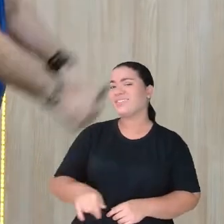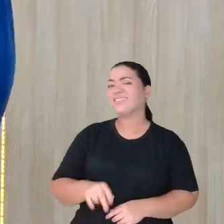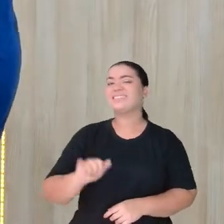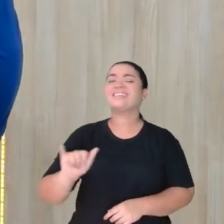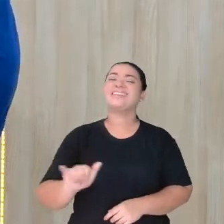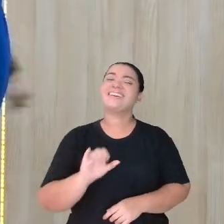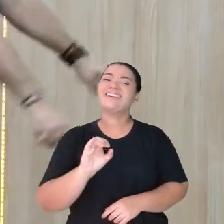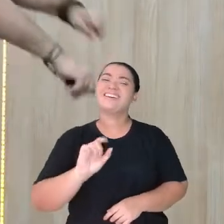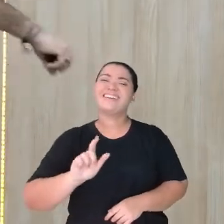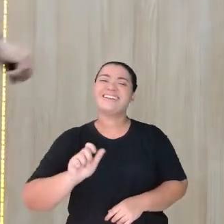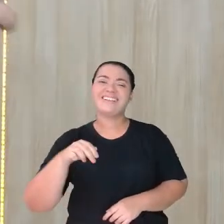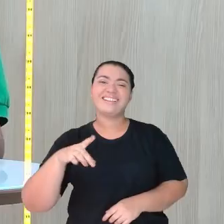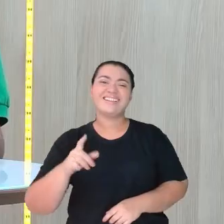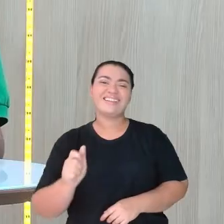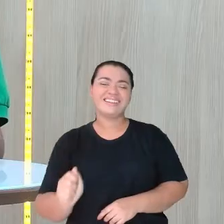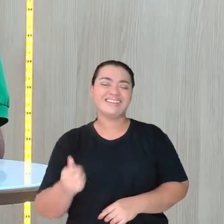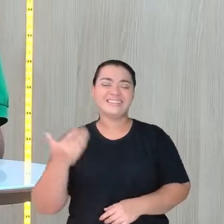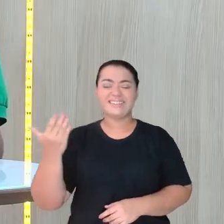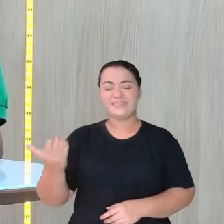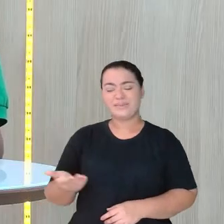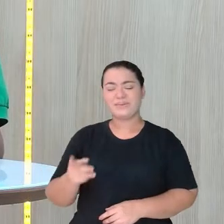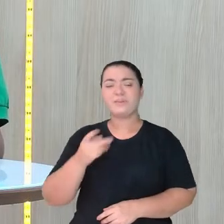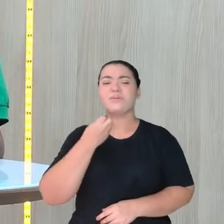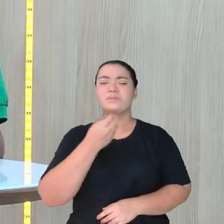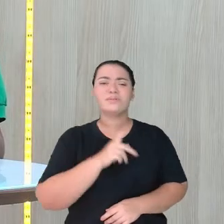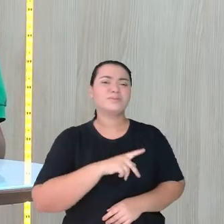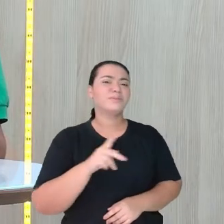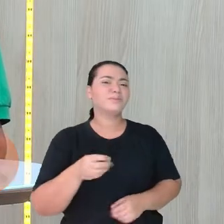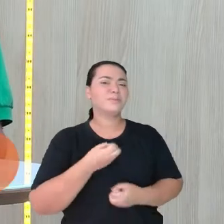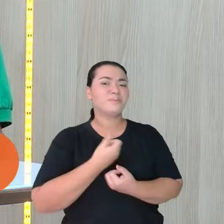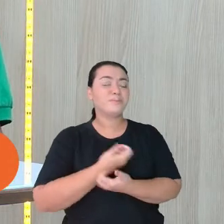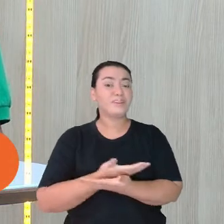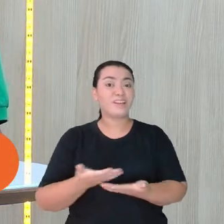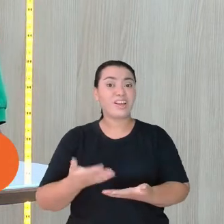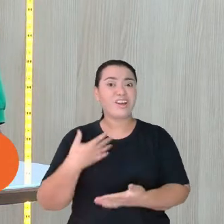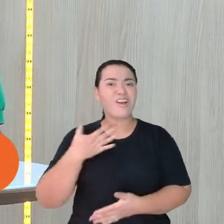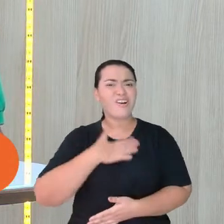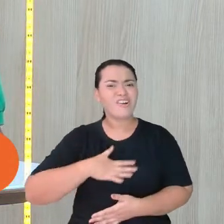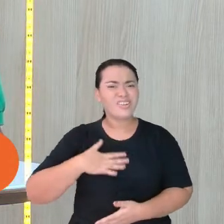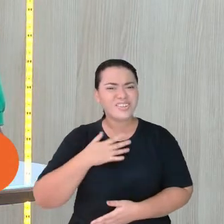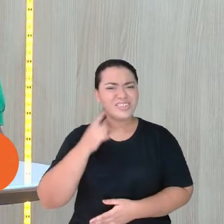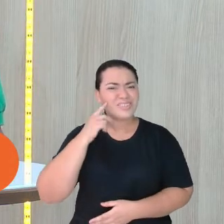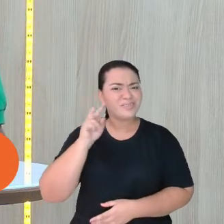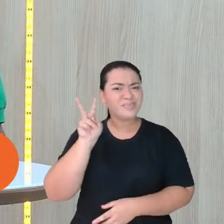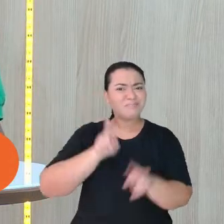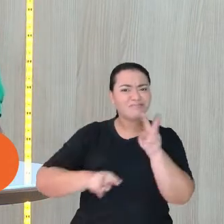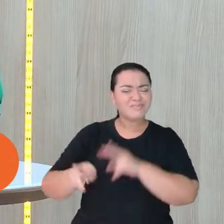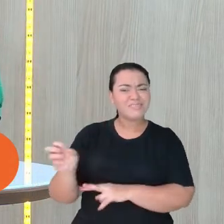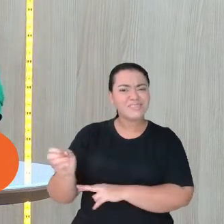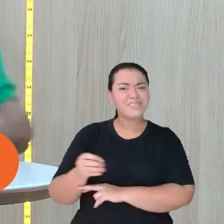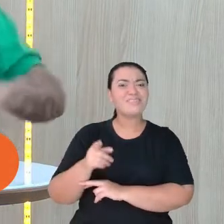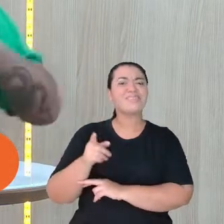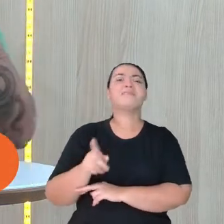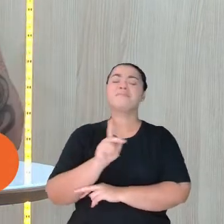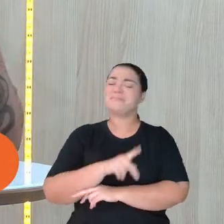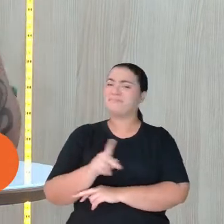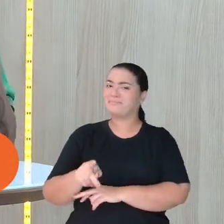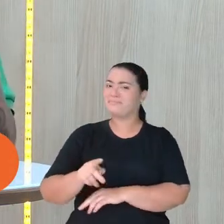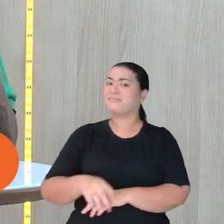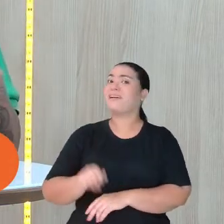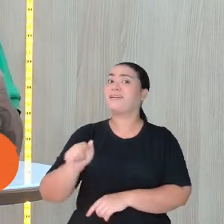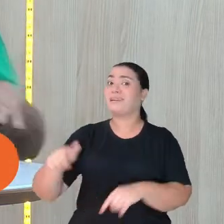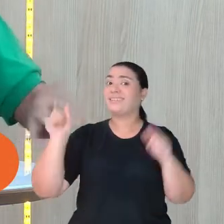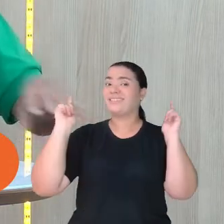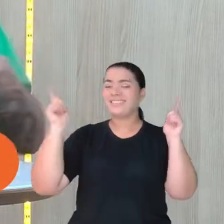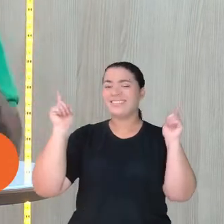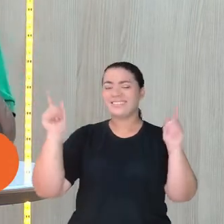Yolanda. E aí, professora, tudo bom? E aí, professor, pessoal, gostaram do visual do professor? É bem, né?